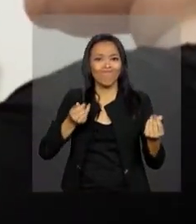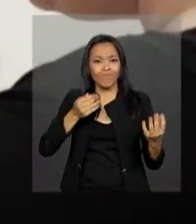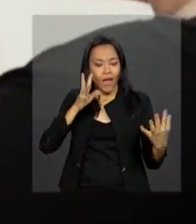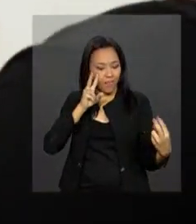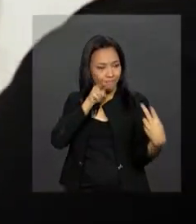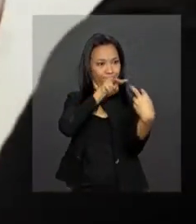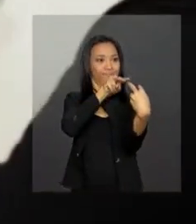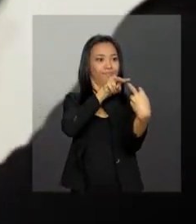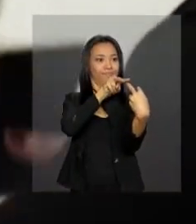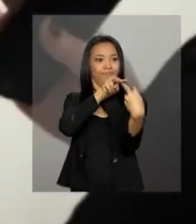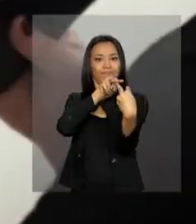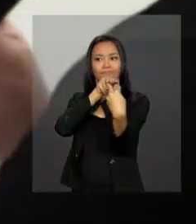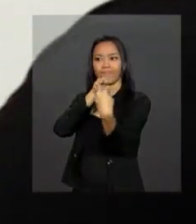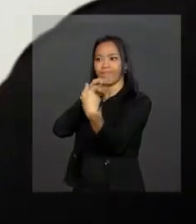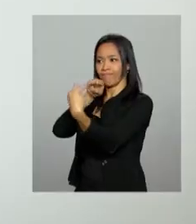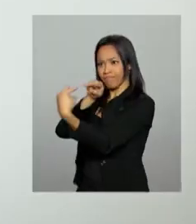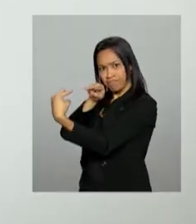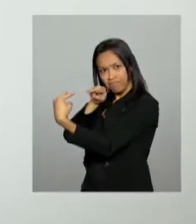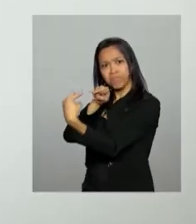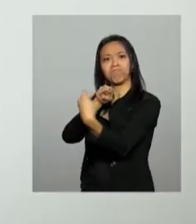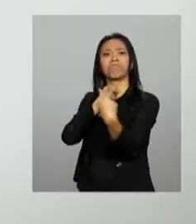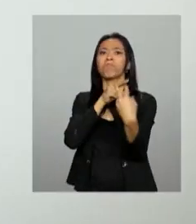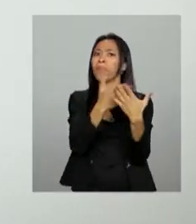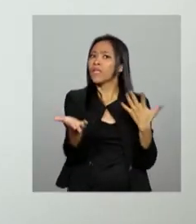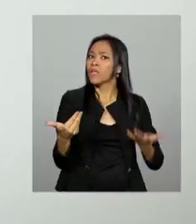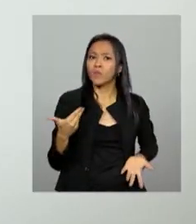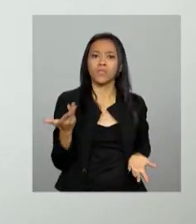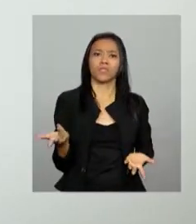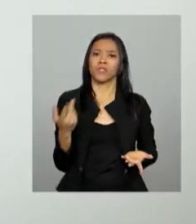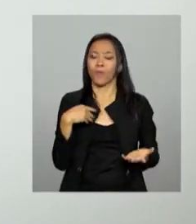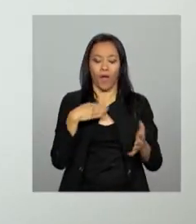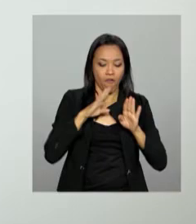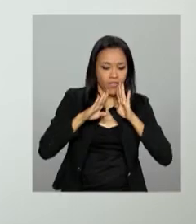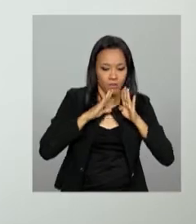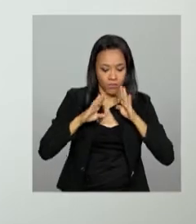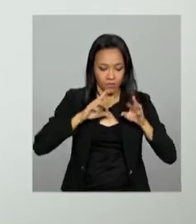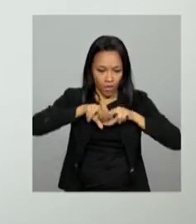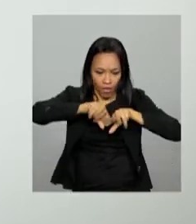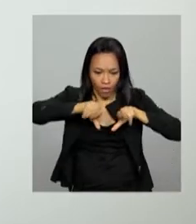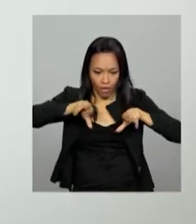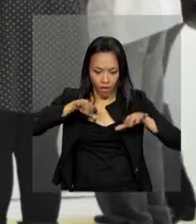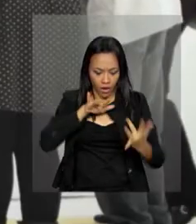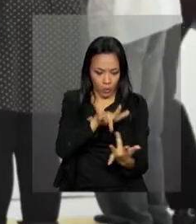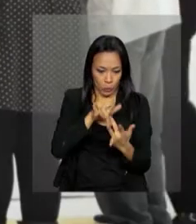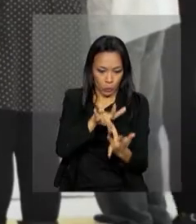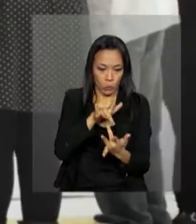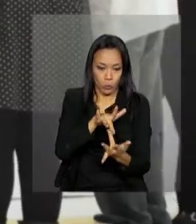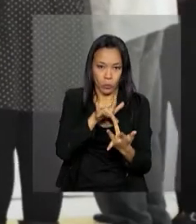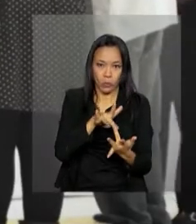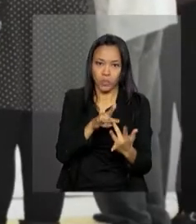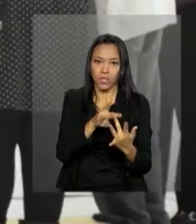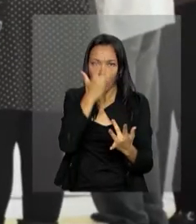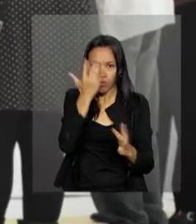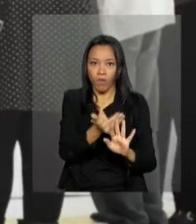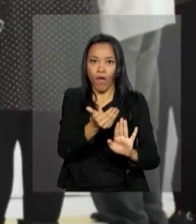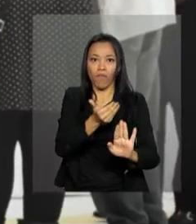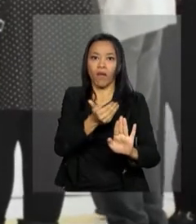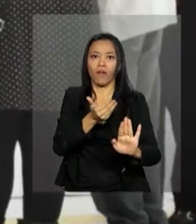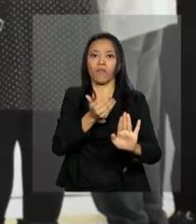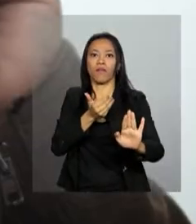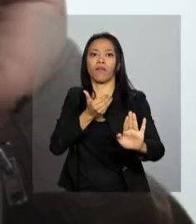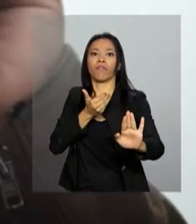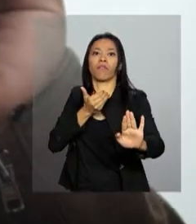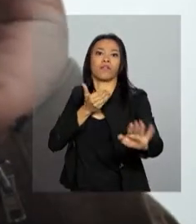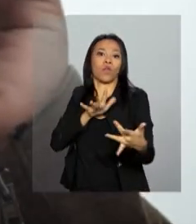e presencial, em tempos de redes sociais, em tempos de cada vez mais as pessoas estarem afastadas e se conectando só por